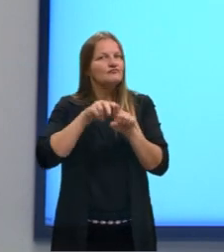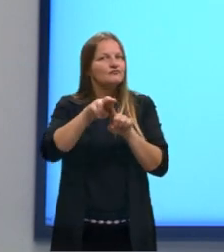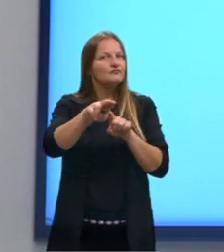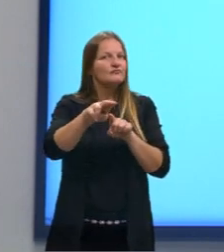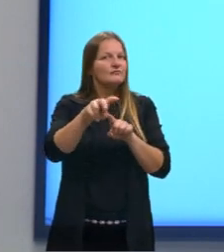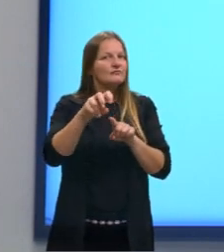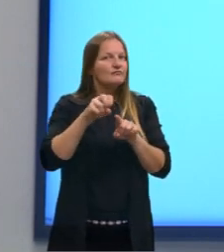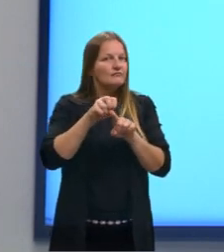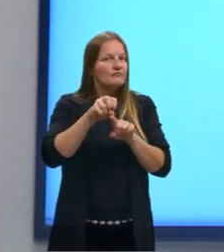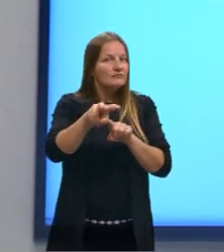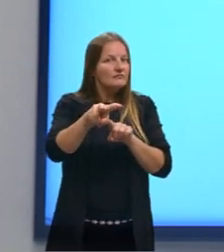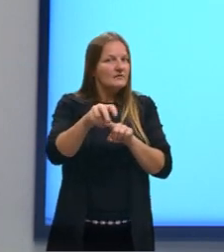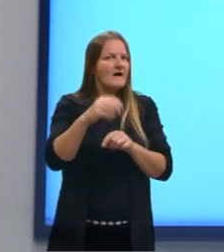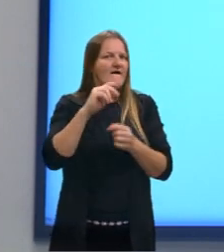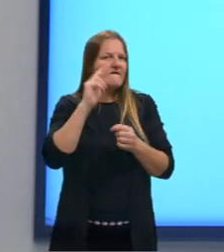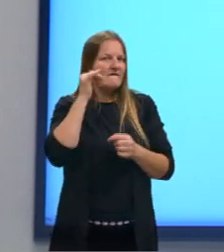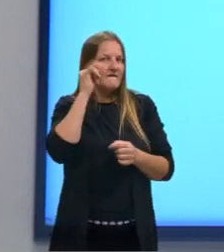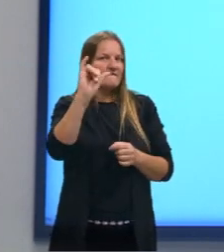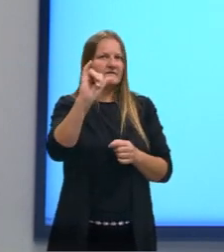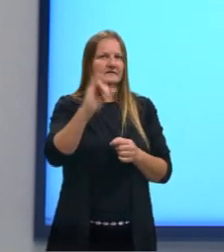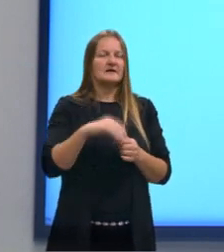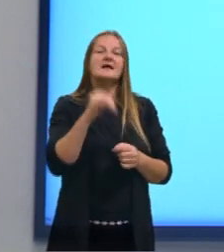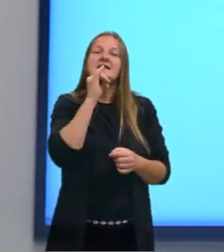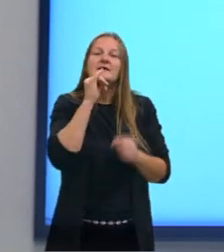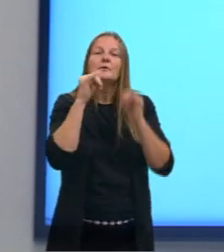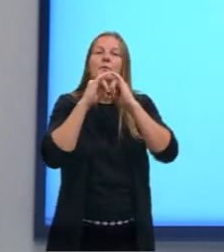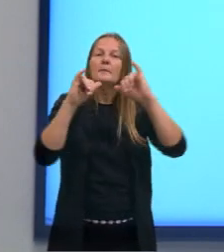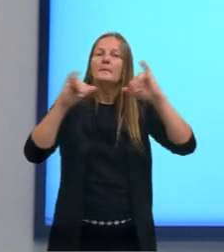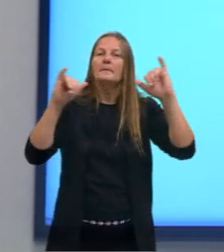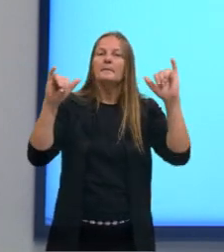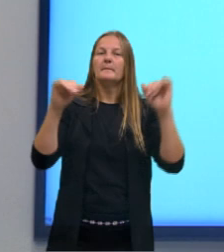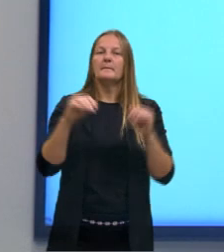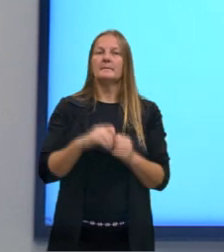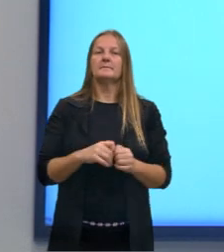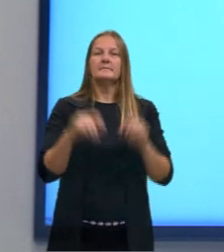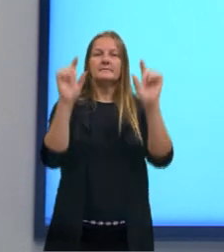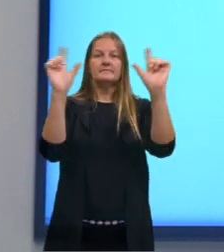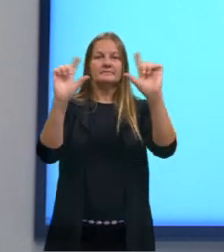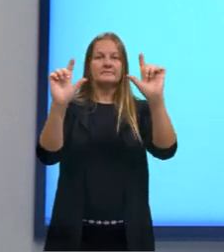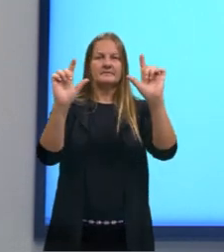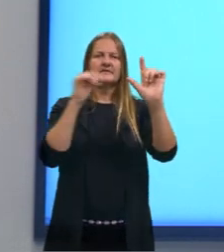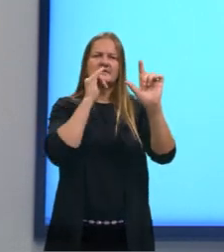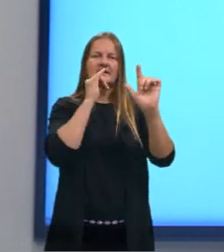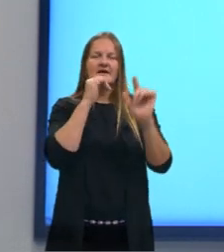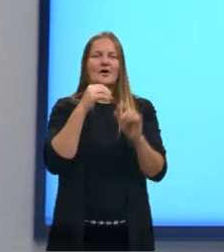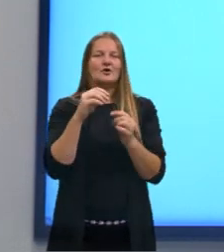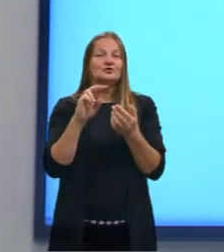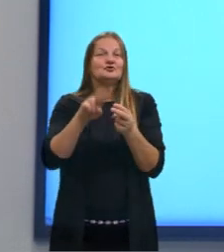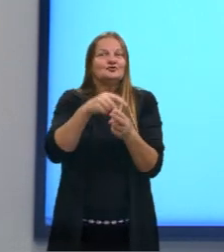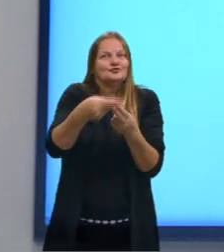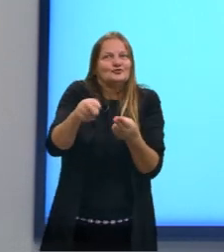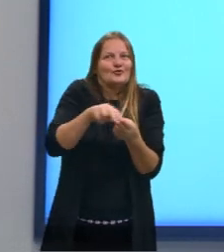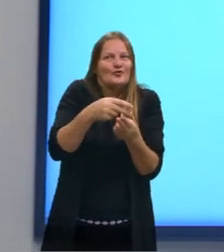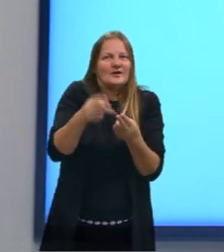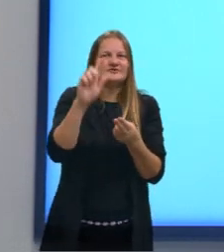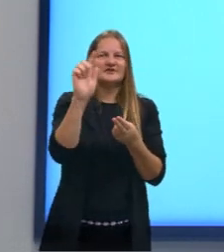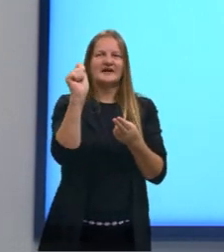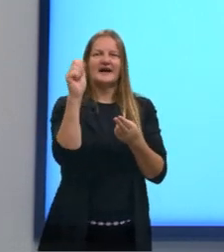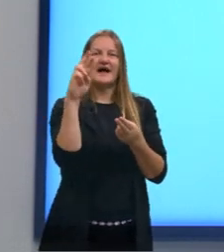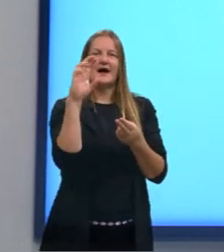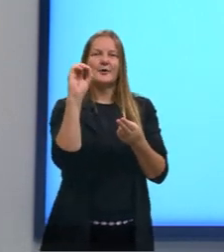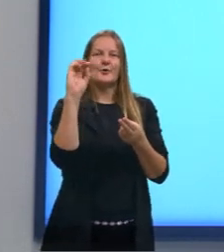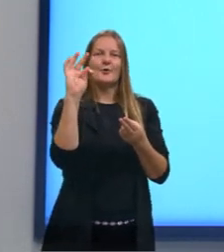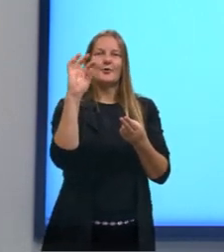olhem esses exemplos aqui em propagandas primeiro é uma propaganda da Garoto tá E ela diz o